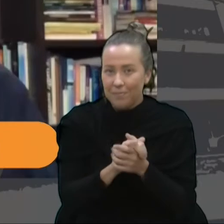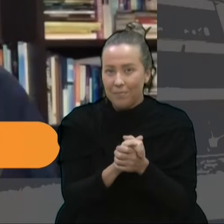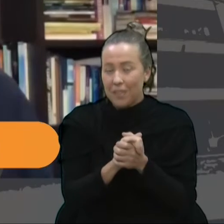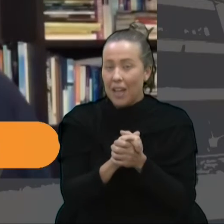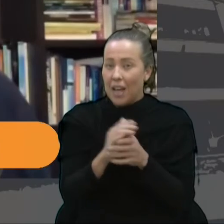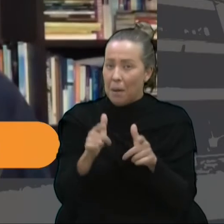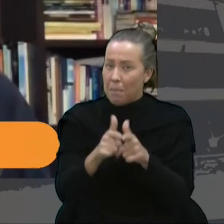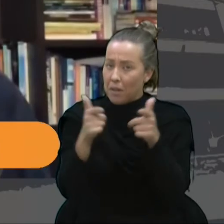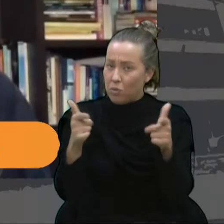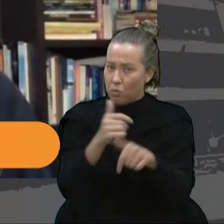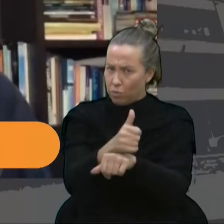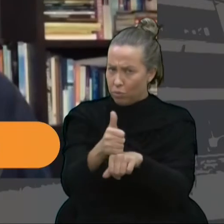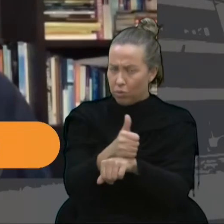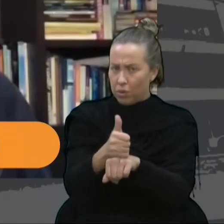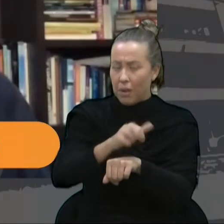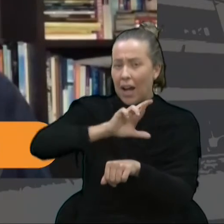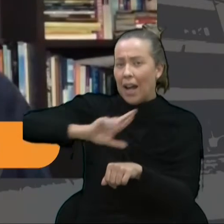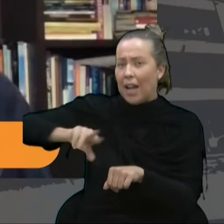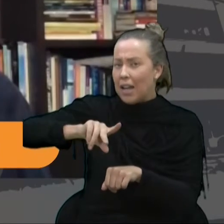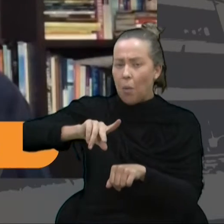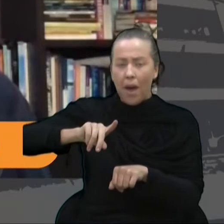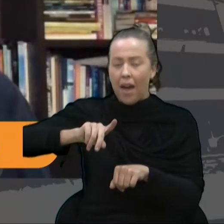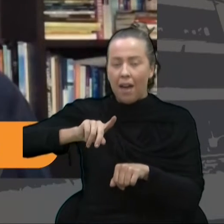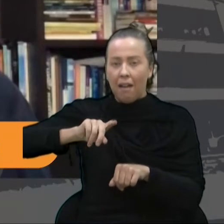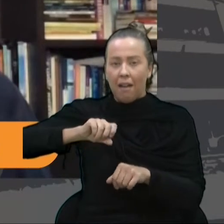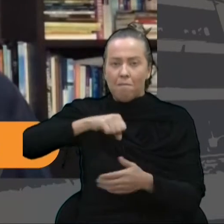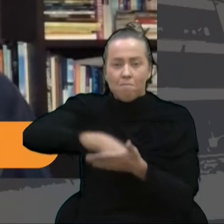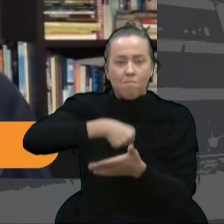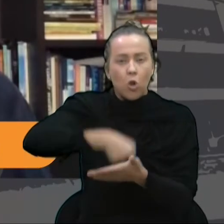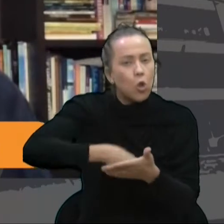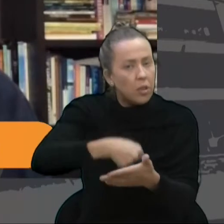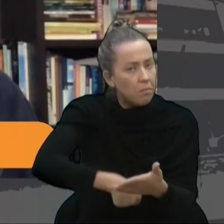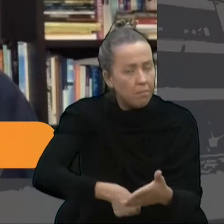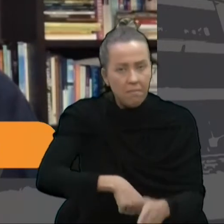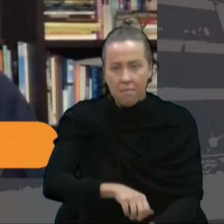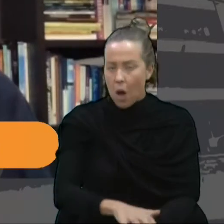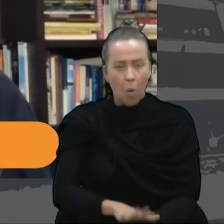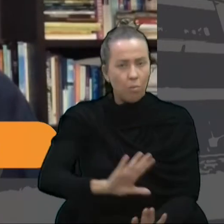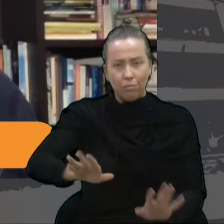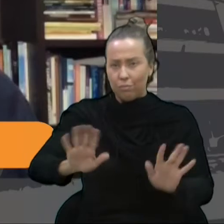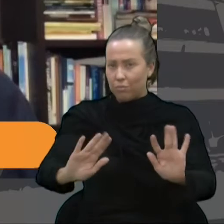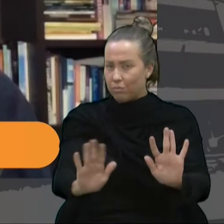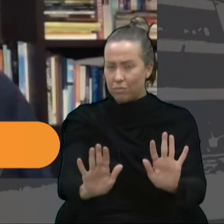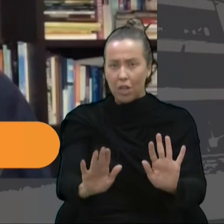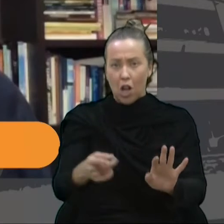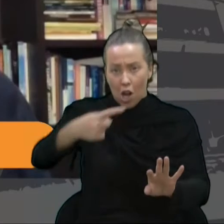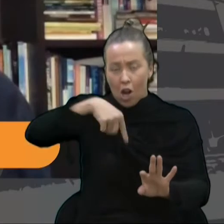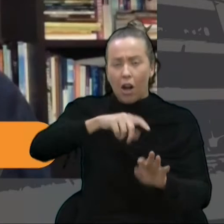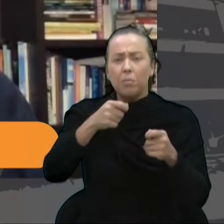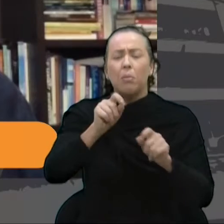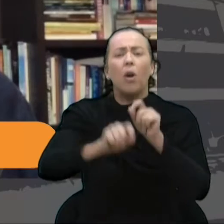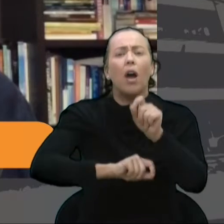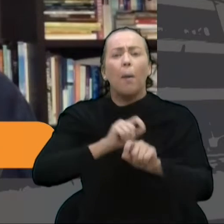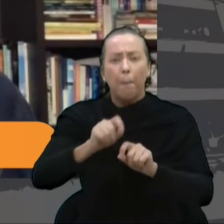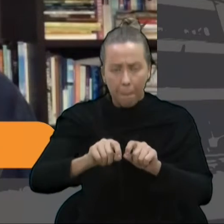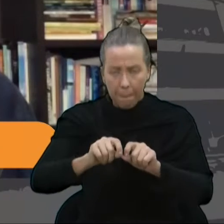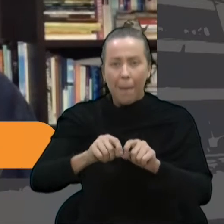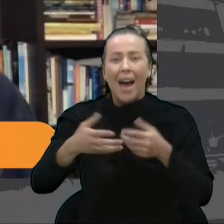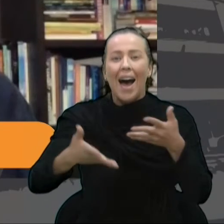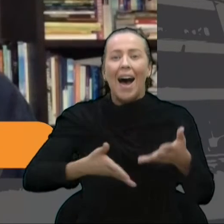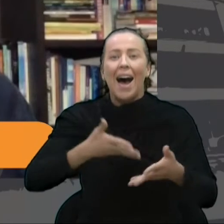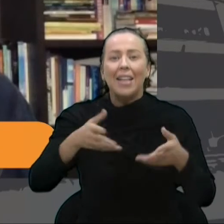o jornalista não é um militante, não. Né? Então, nós temos que atender o